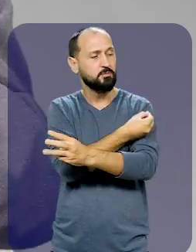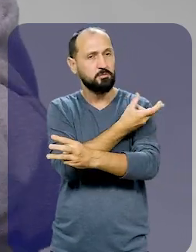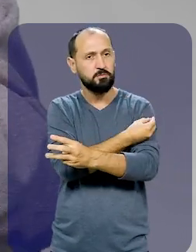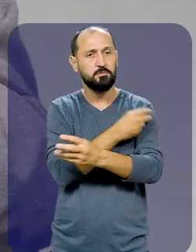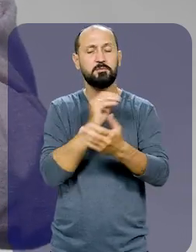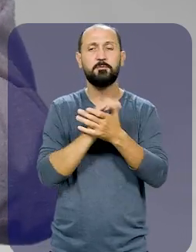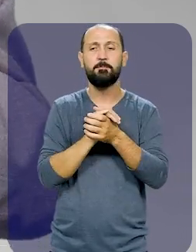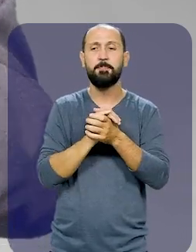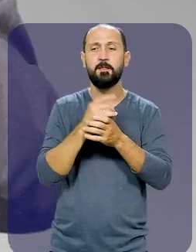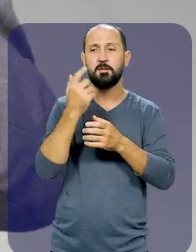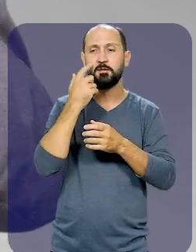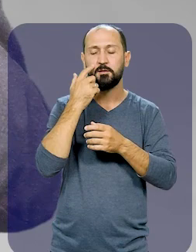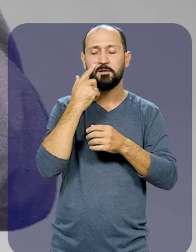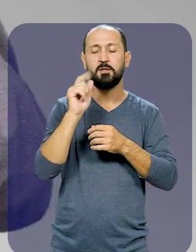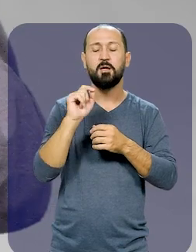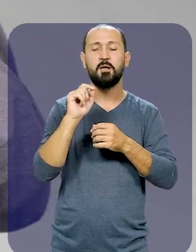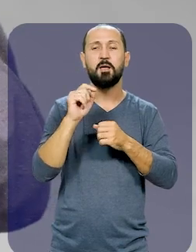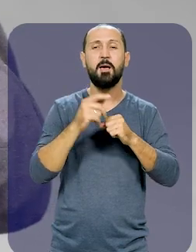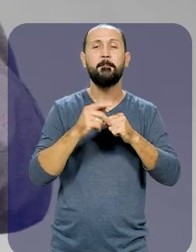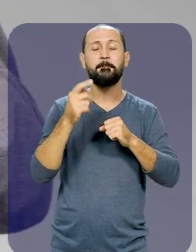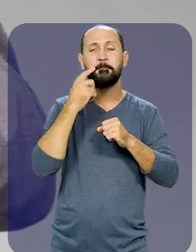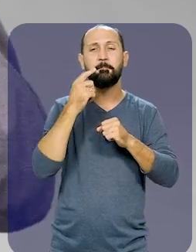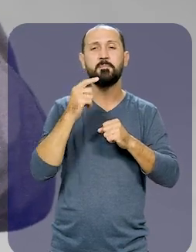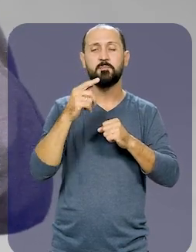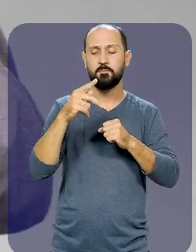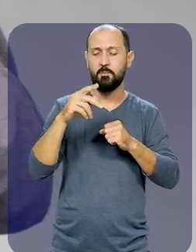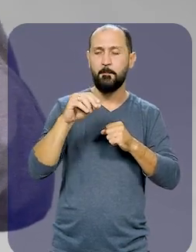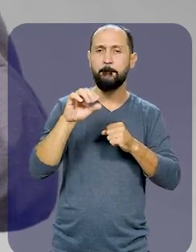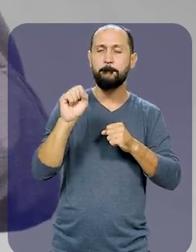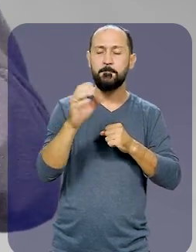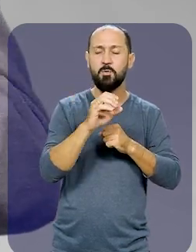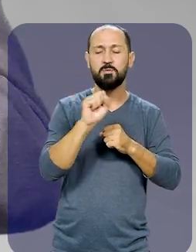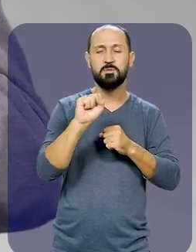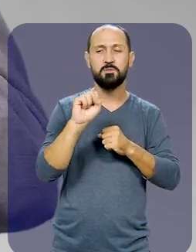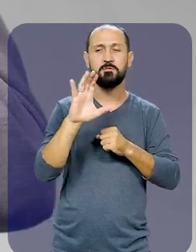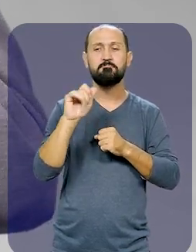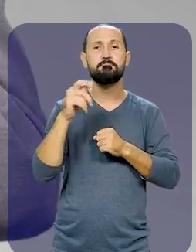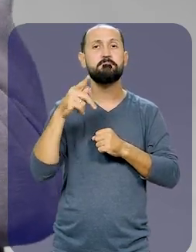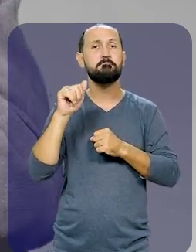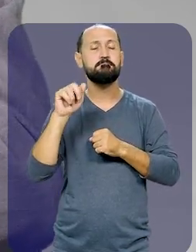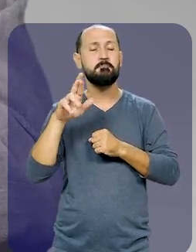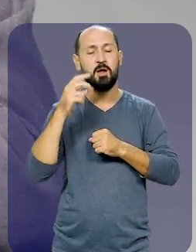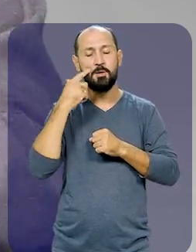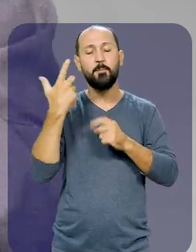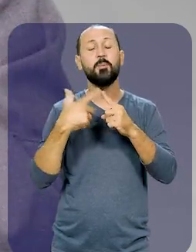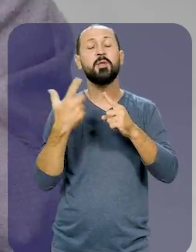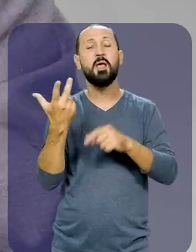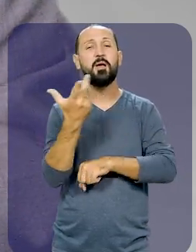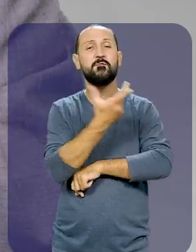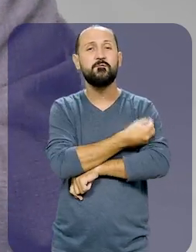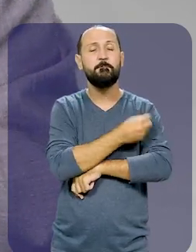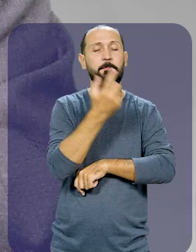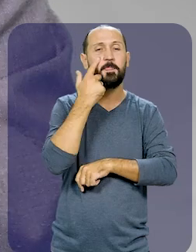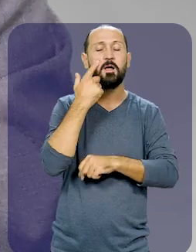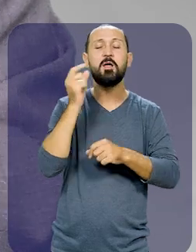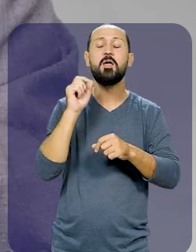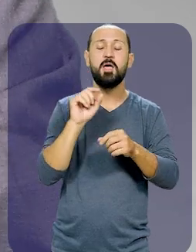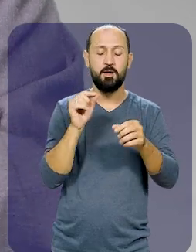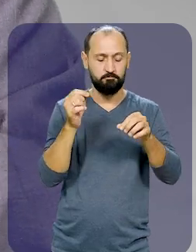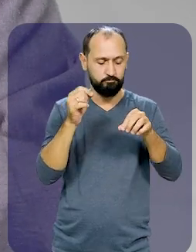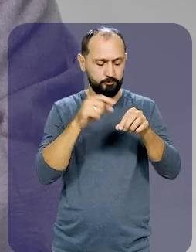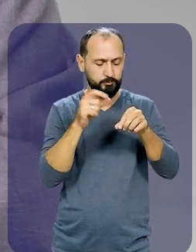a pós-vac. Na verdade, nós chamamos de pós-spike, porque as vacinas da Covid é a